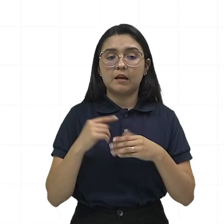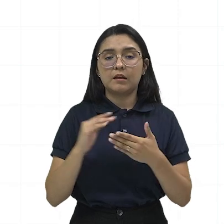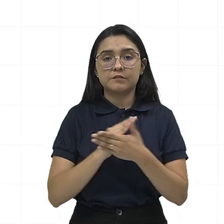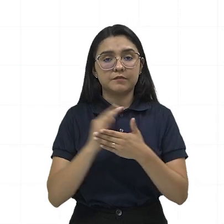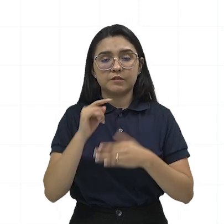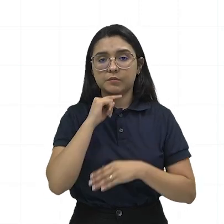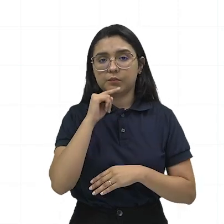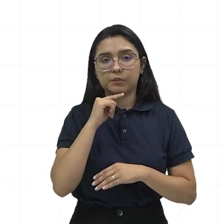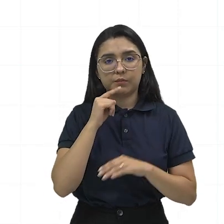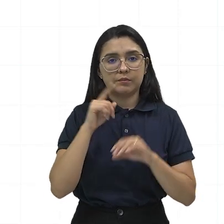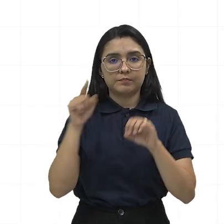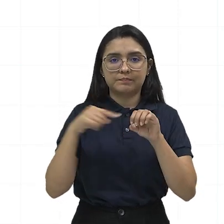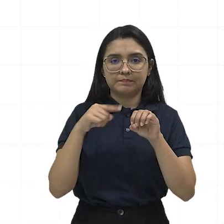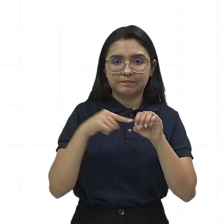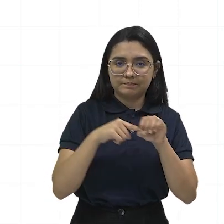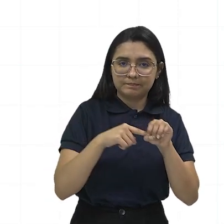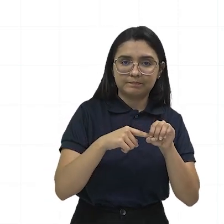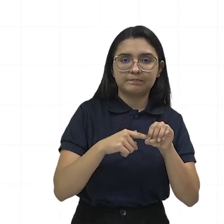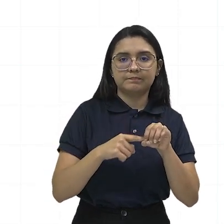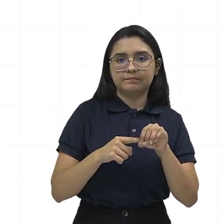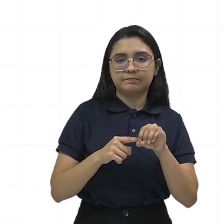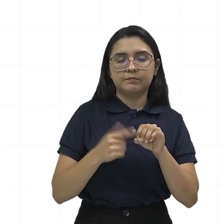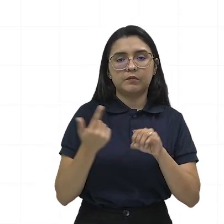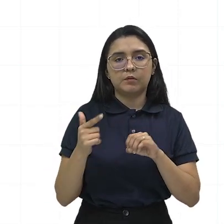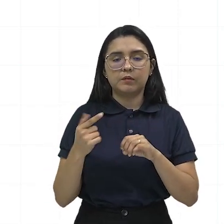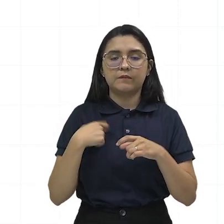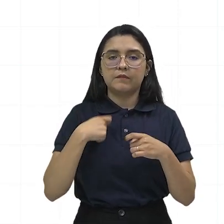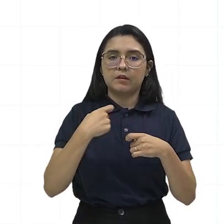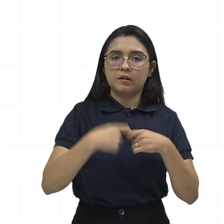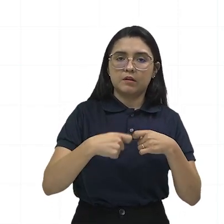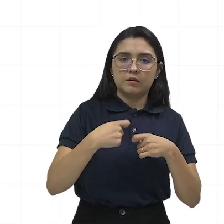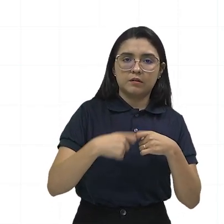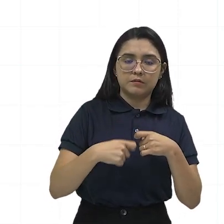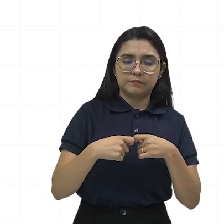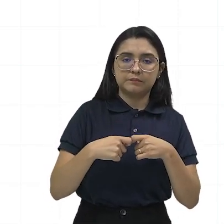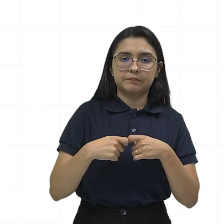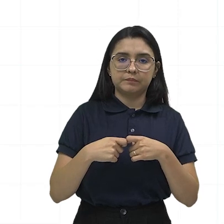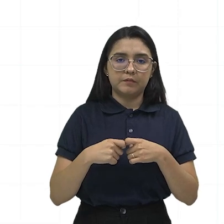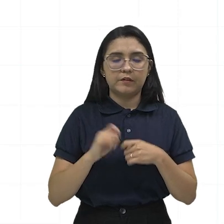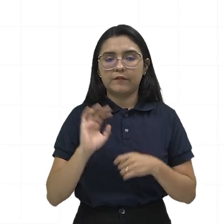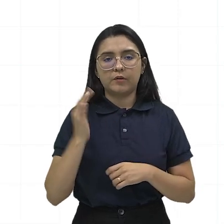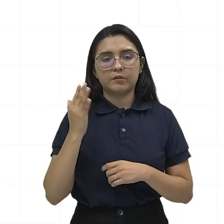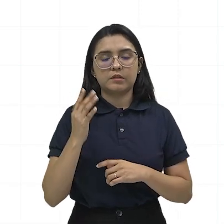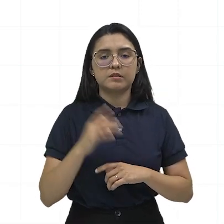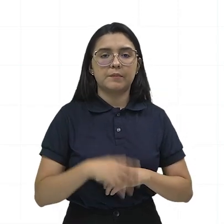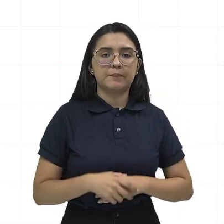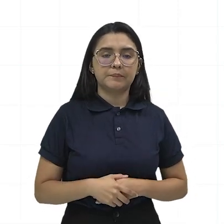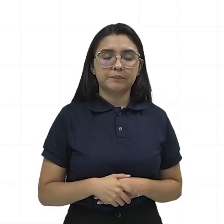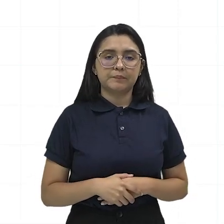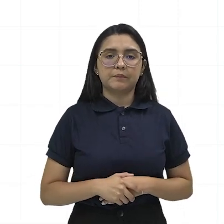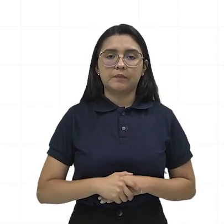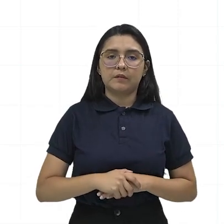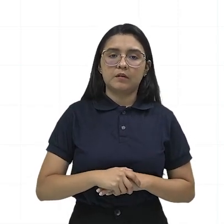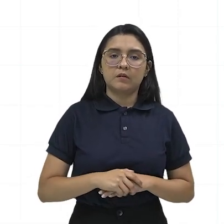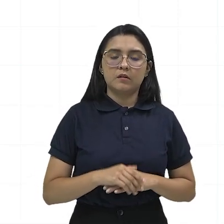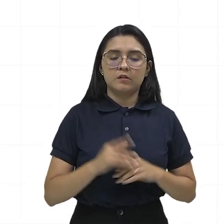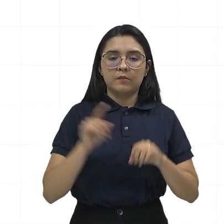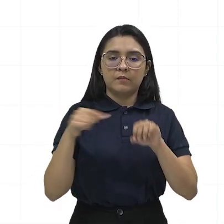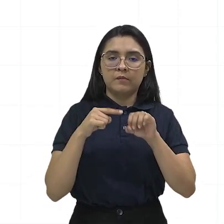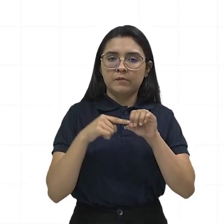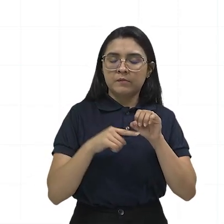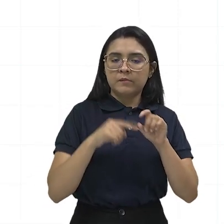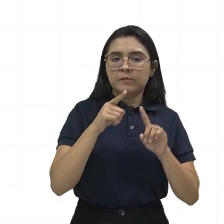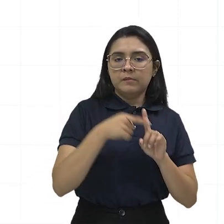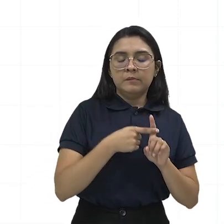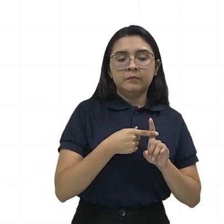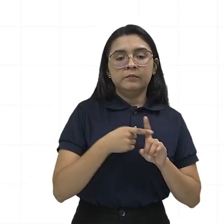fecundação acontece, né? Que é quando a gente fala aí que não houve uma relação, então não vai acontecer, logicamente, uma